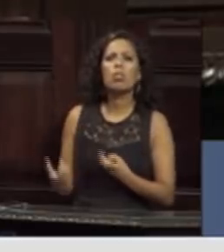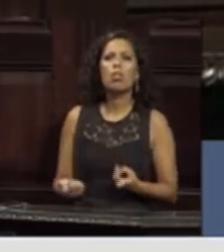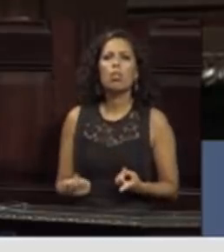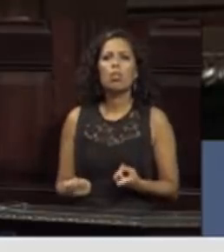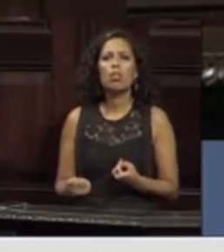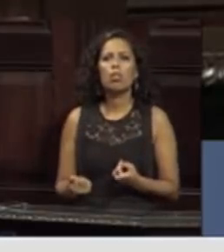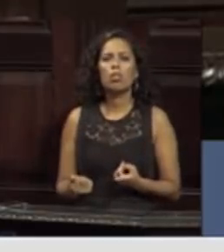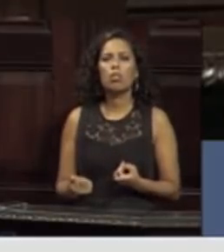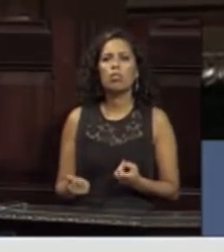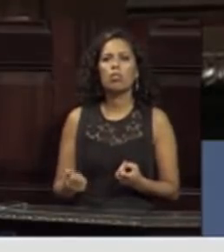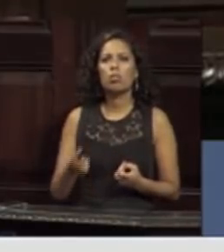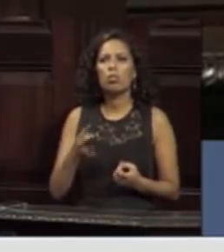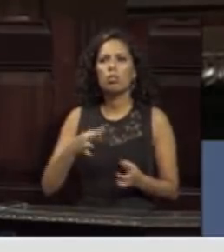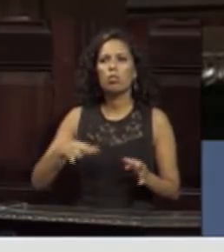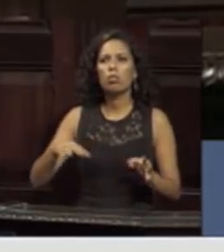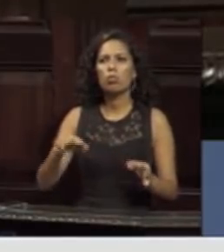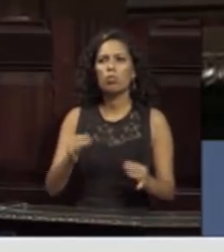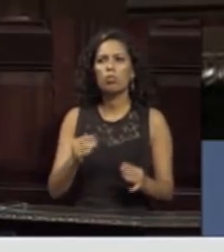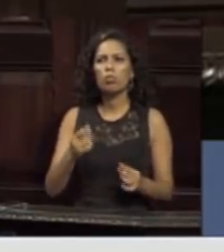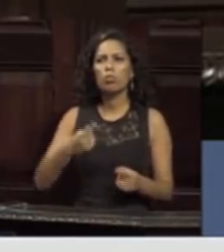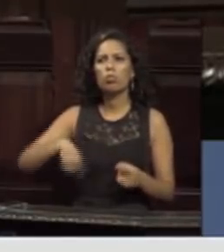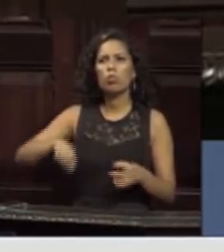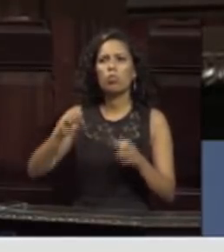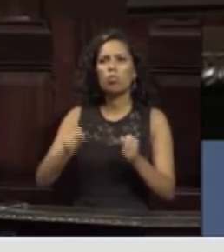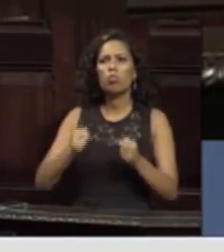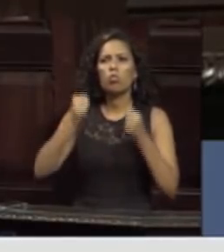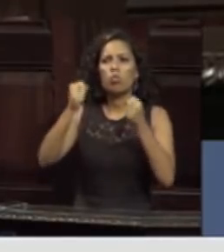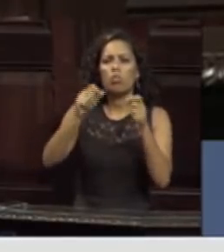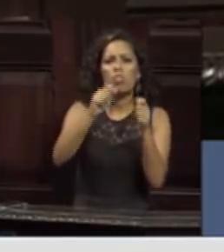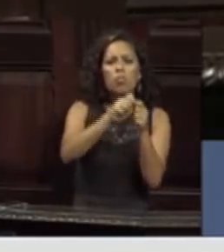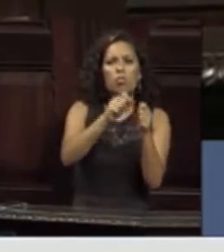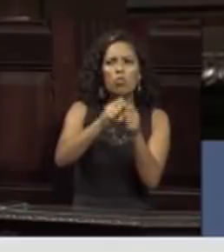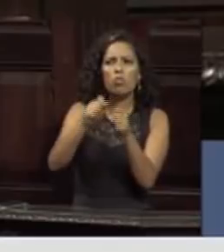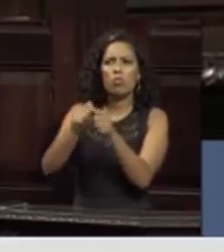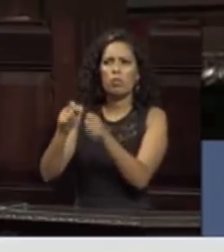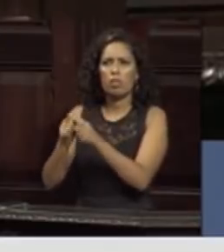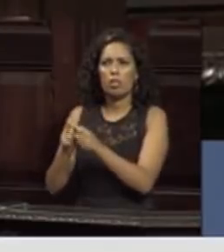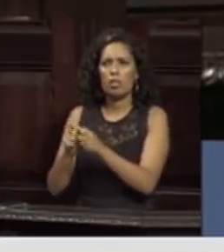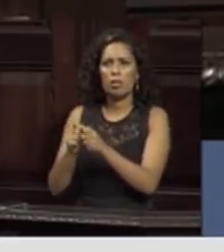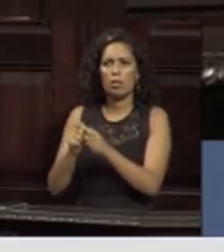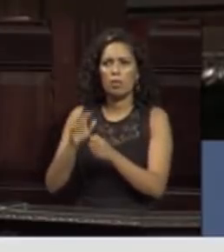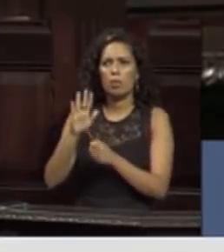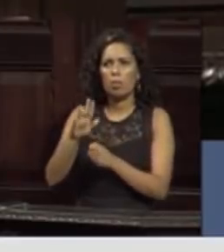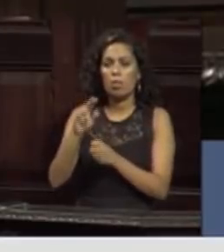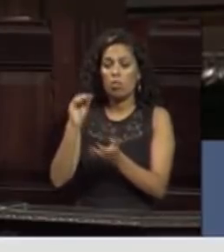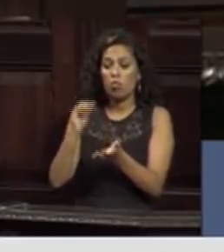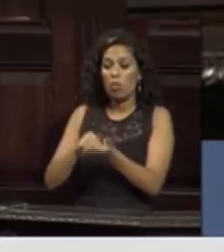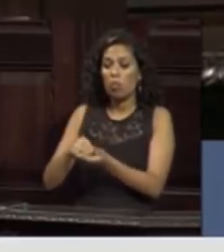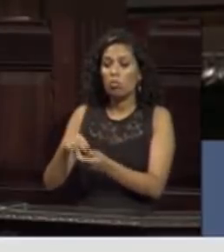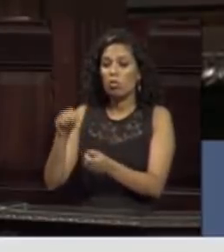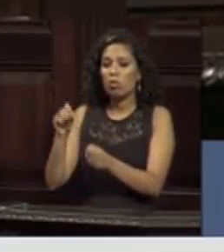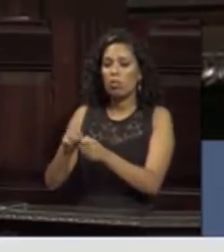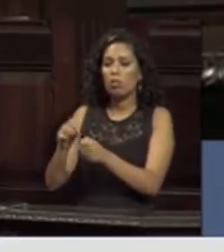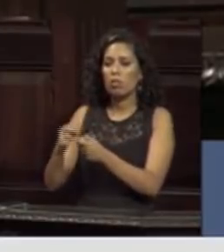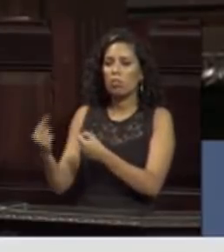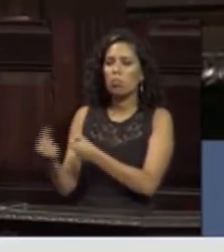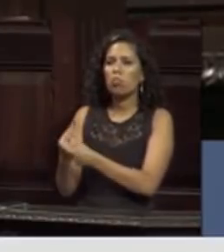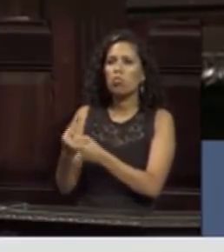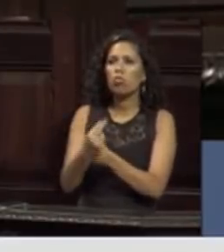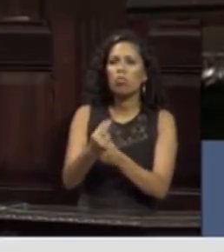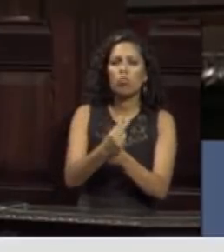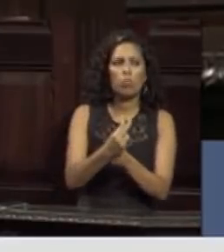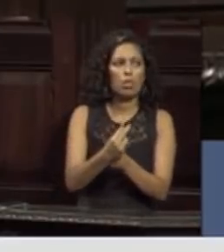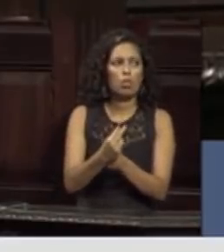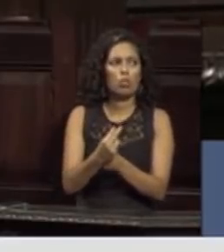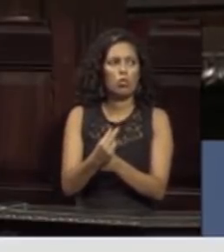é impossível de ser feito por conta ainda não ter o empréstimo ser realizado. Mas, de qualquer maneira, quando